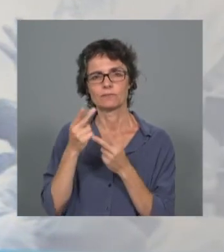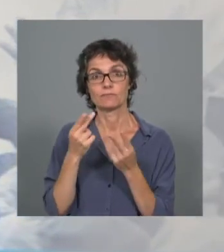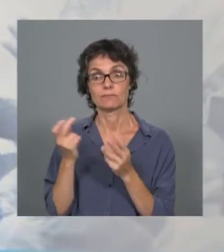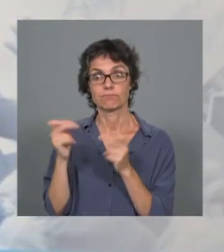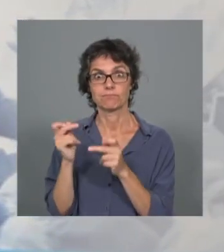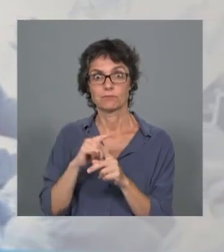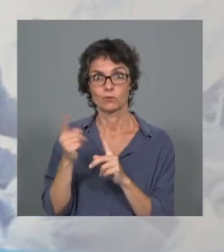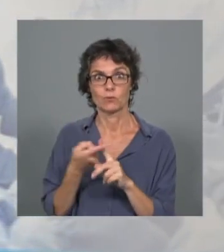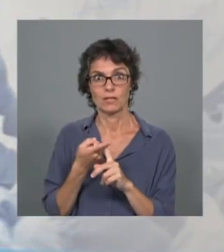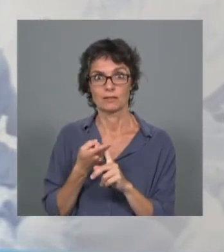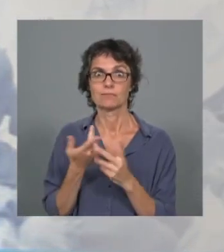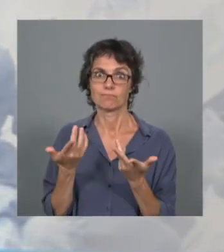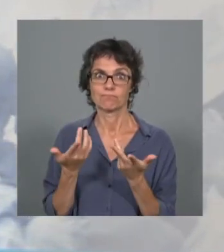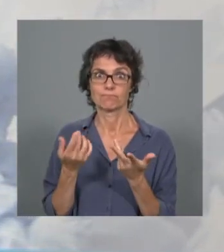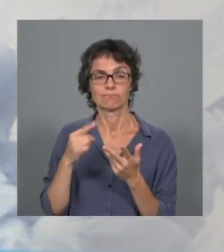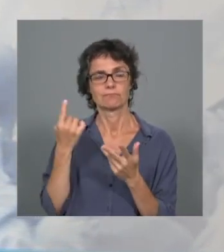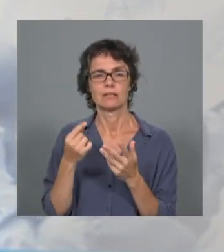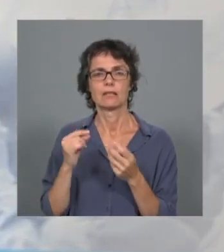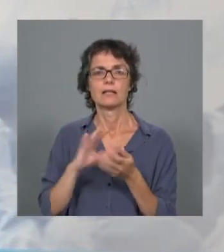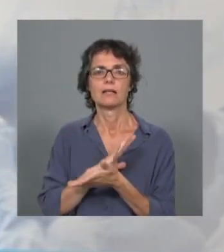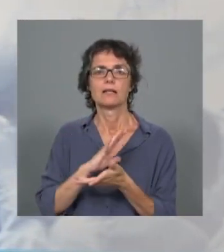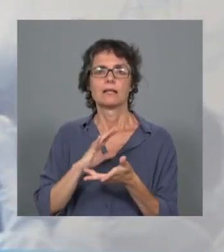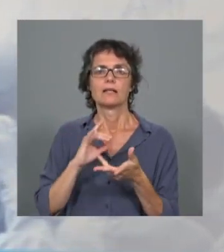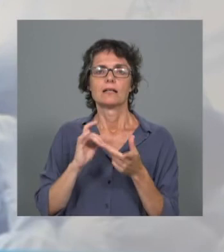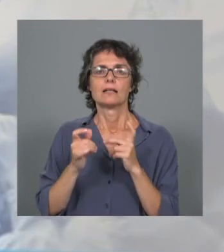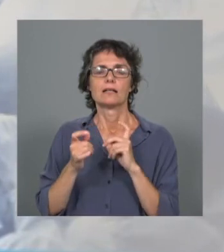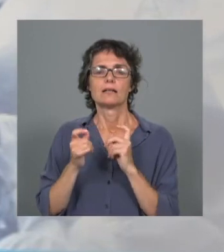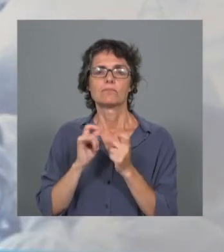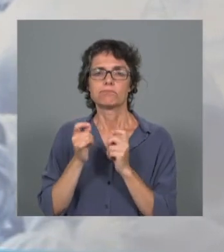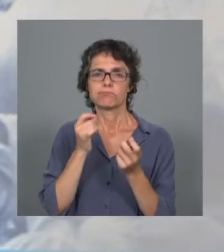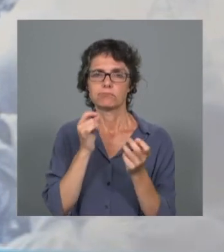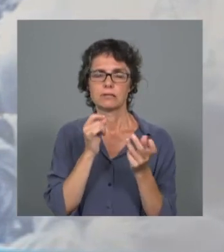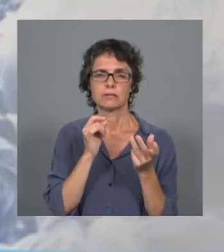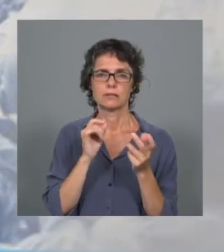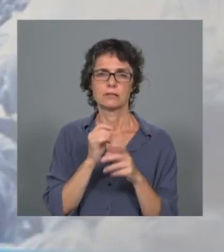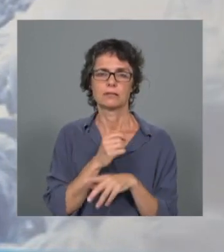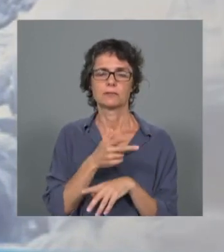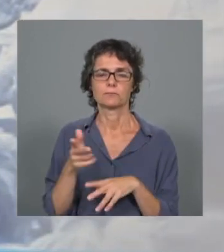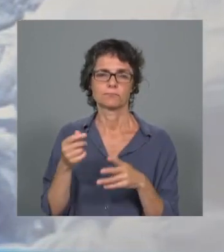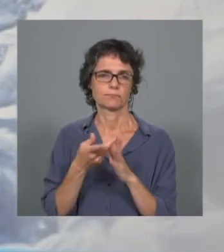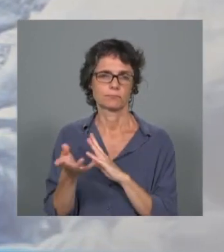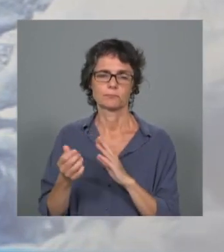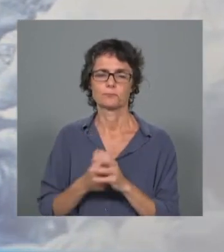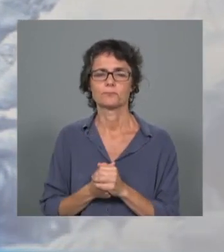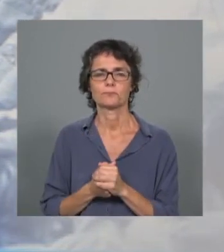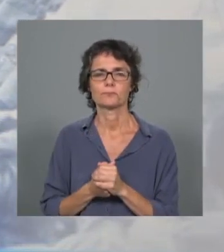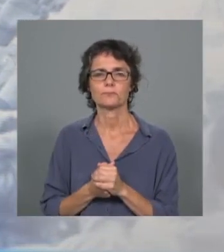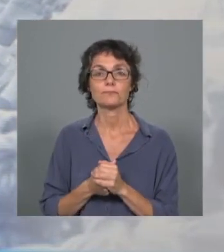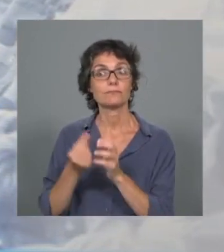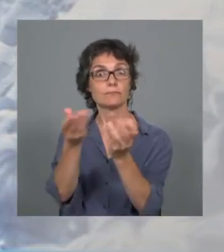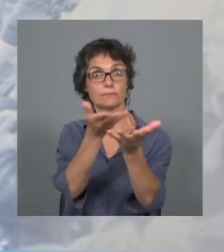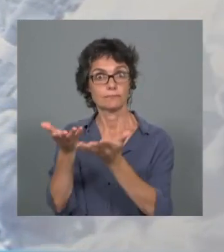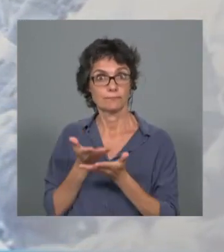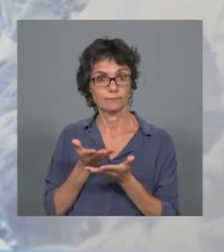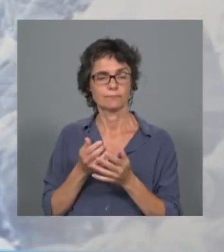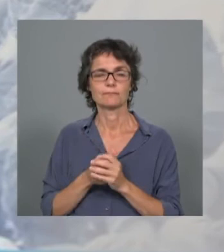nomeadamente ao papel da comunicação nestas circunstâncias. Deixo-lhe ainda o convite para acompanhar o nosso programa na Antena